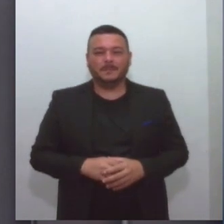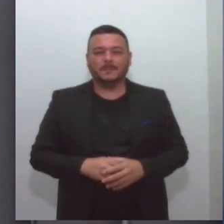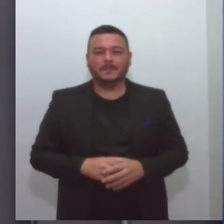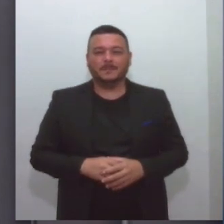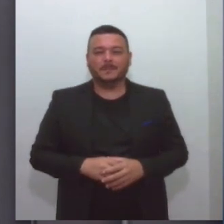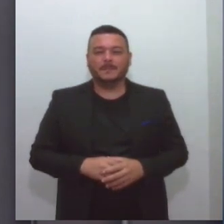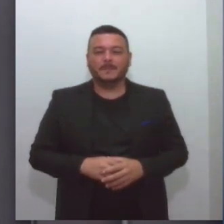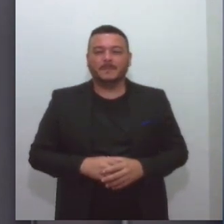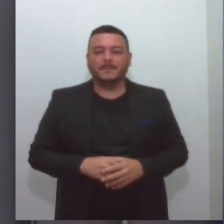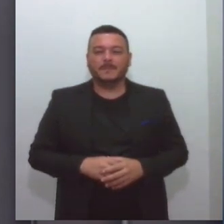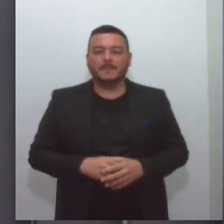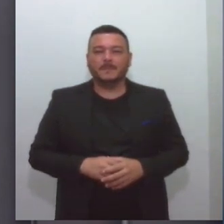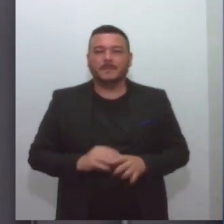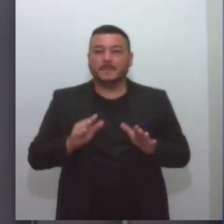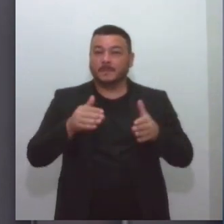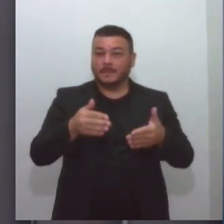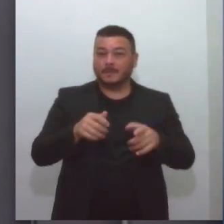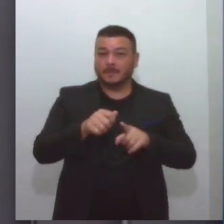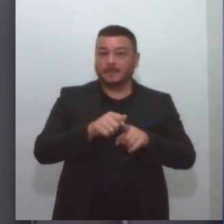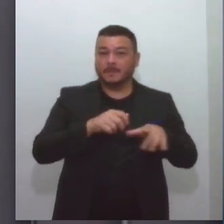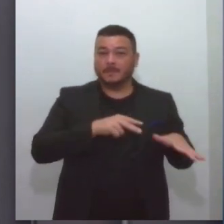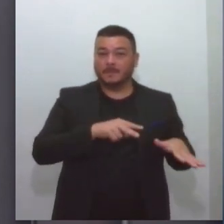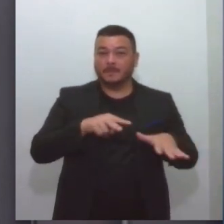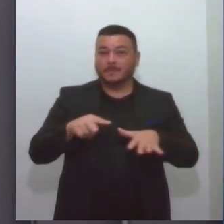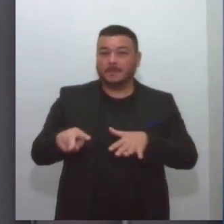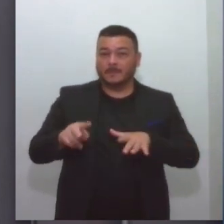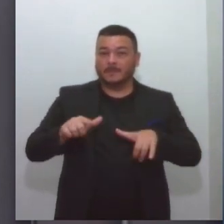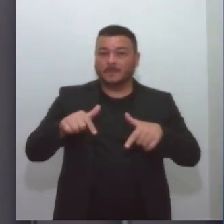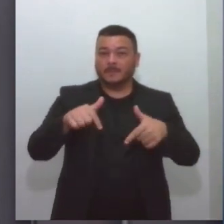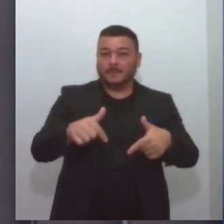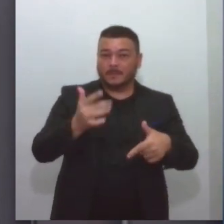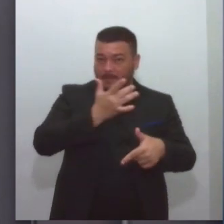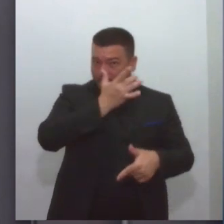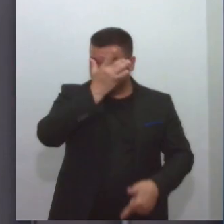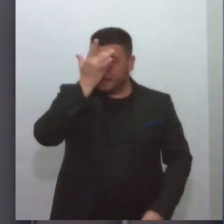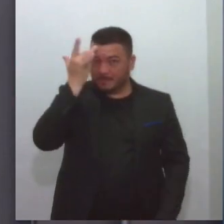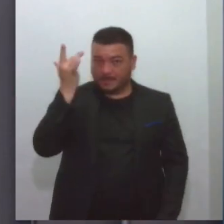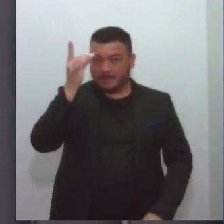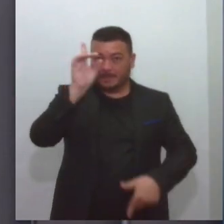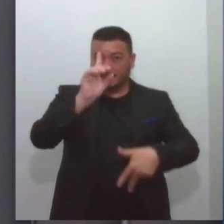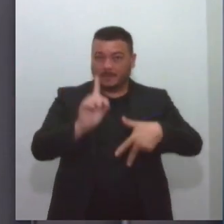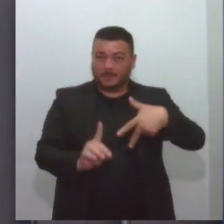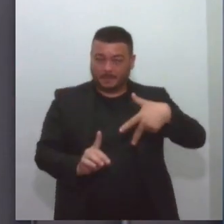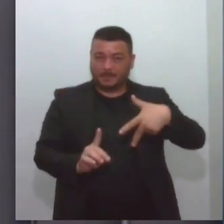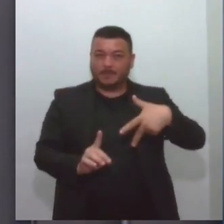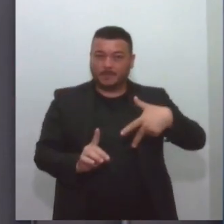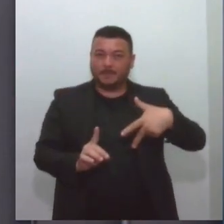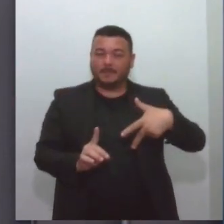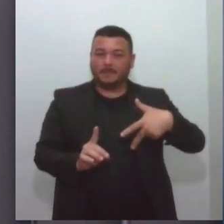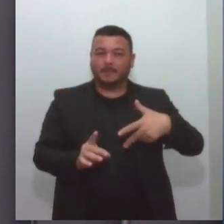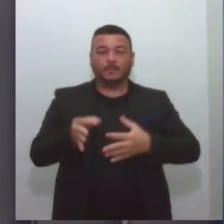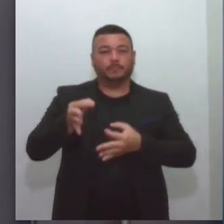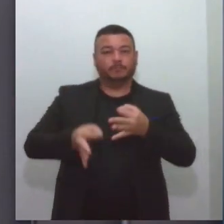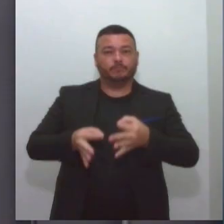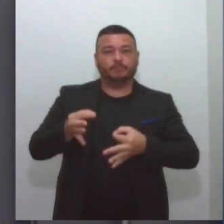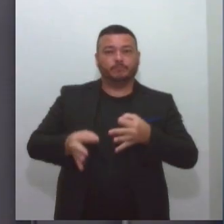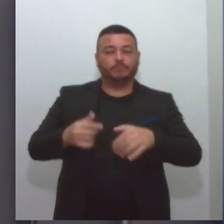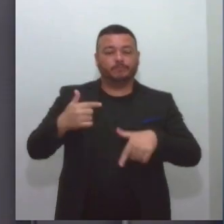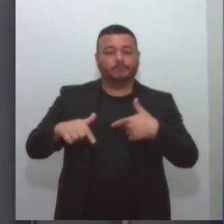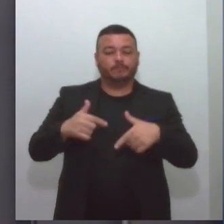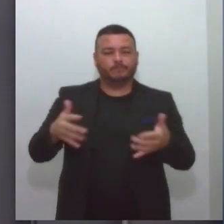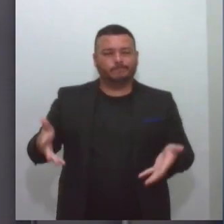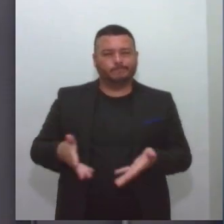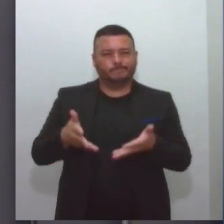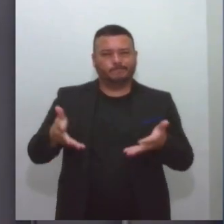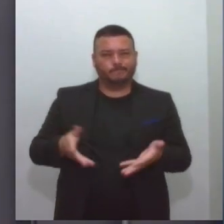Em alusão à Semana Nacional de Luta da Pessoa com Deficiência, a Justiça do Trabalho promove entre os dias 27